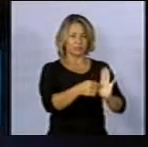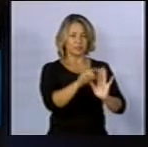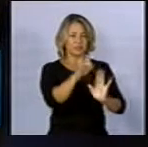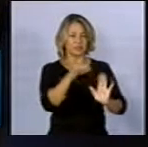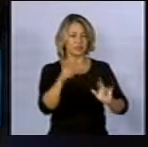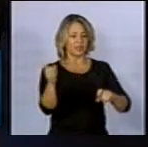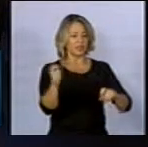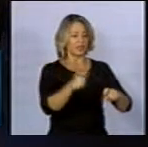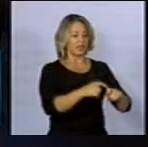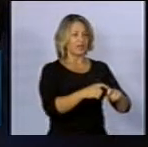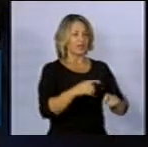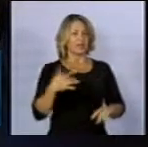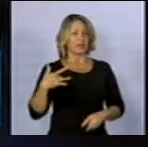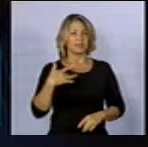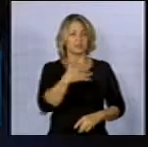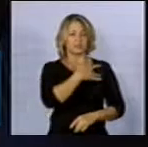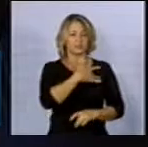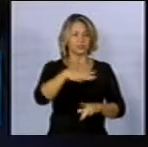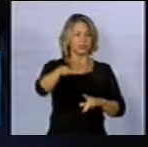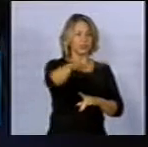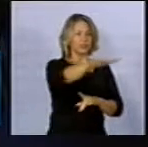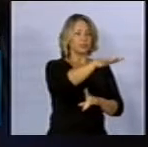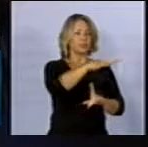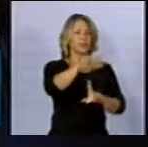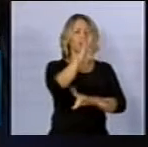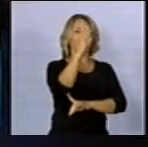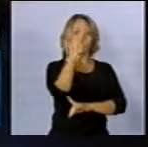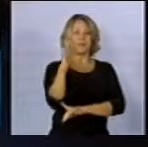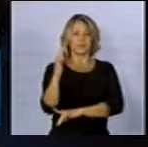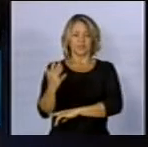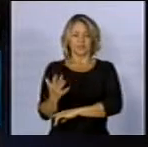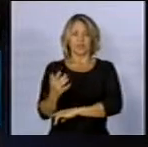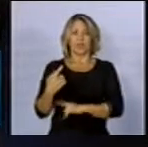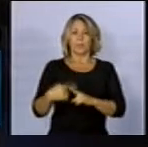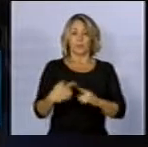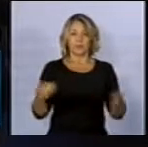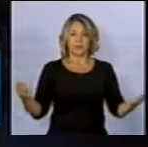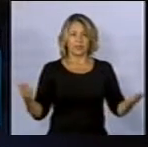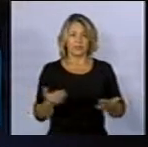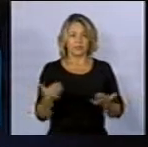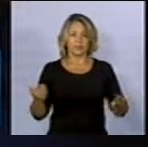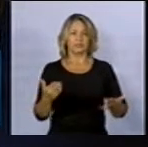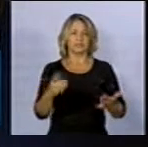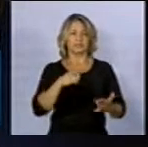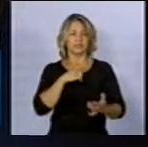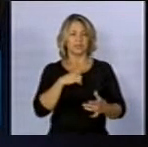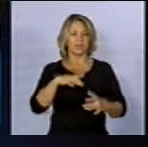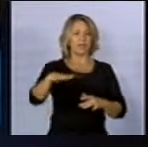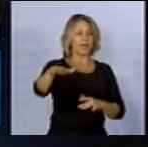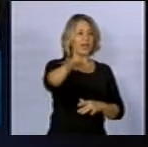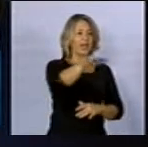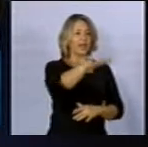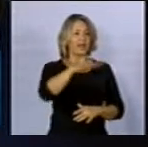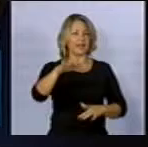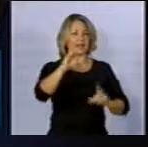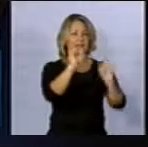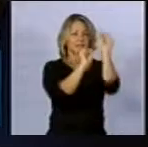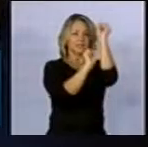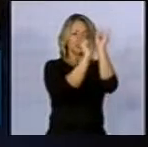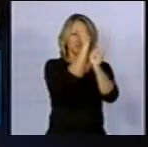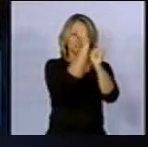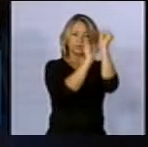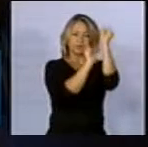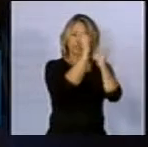saúde e o ambiente por o ambiente por conta exatamente da área da indústria